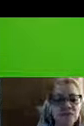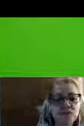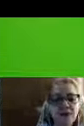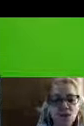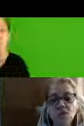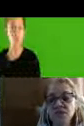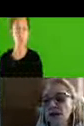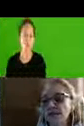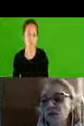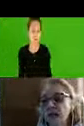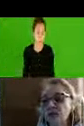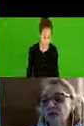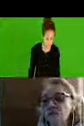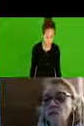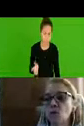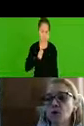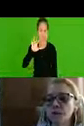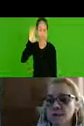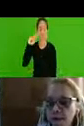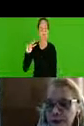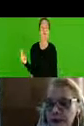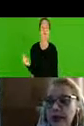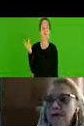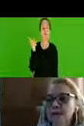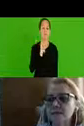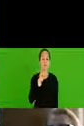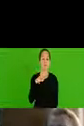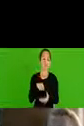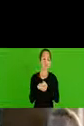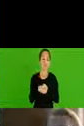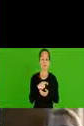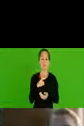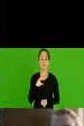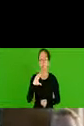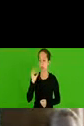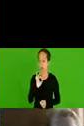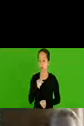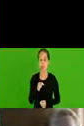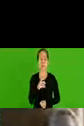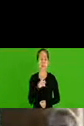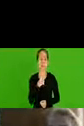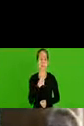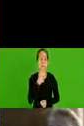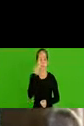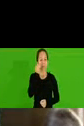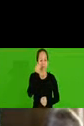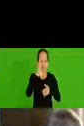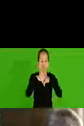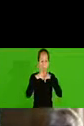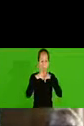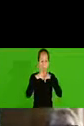fatos e valores estão relacionados, não são coisas apartadas, estanques, separadas, mas eles estão